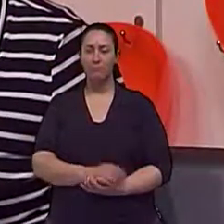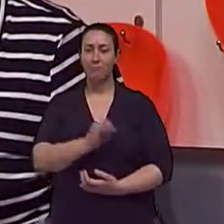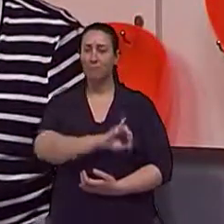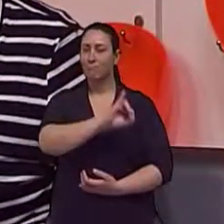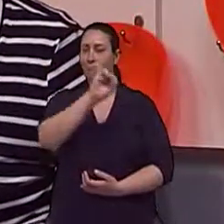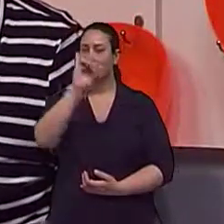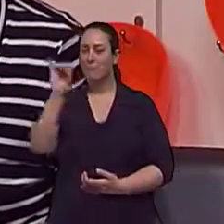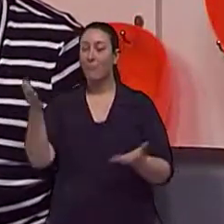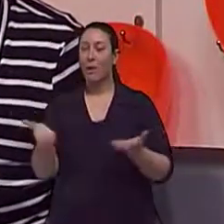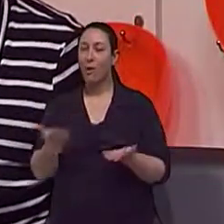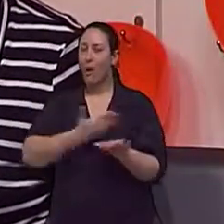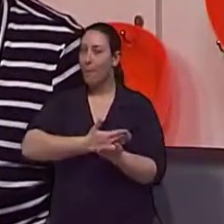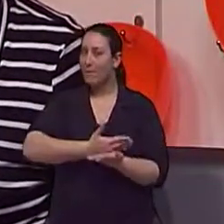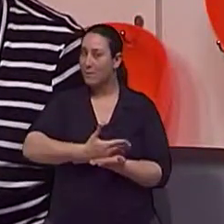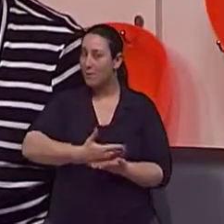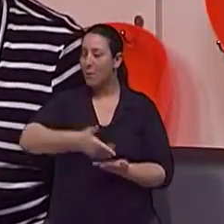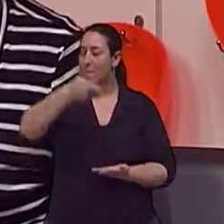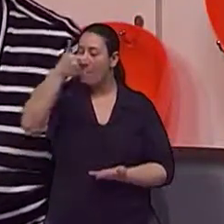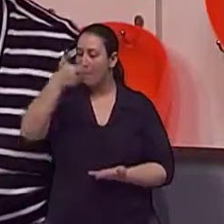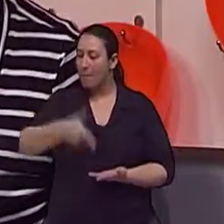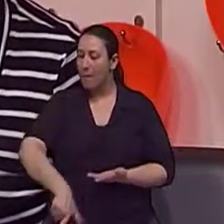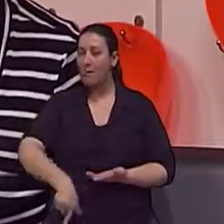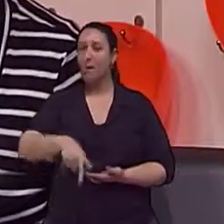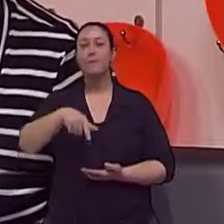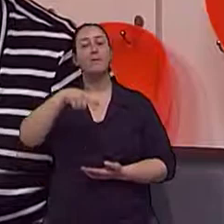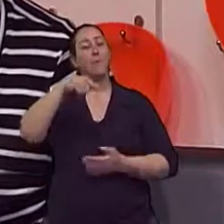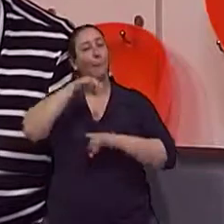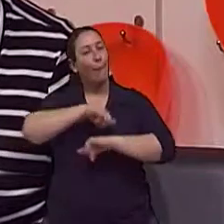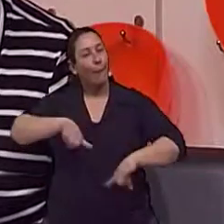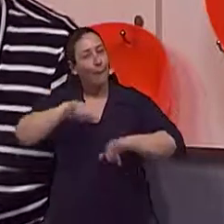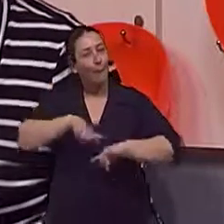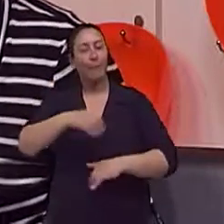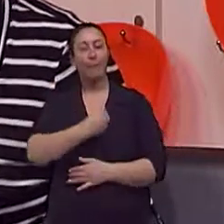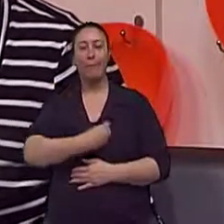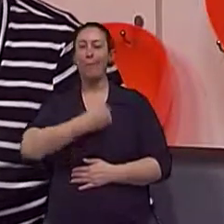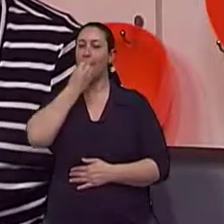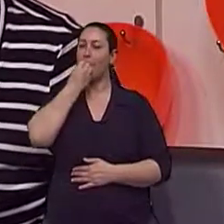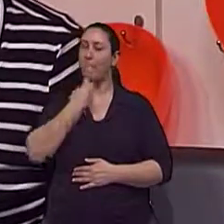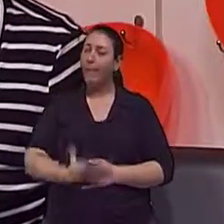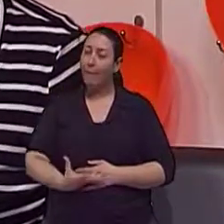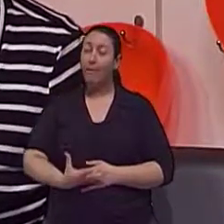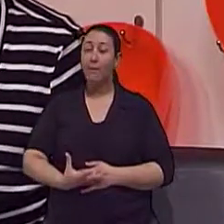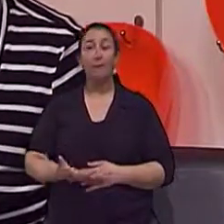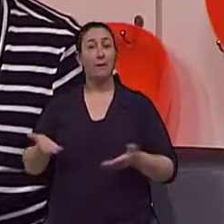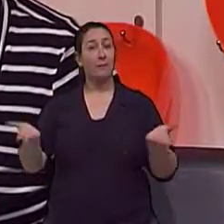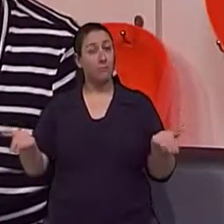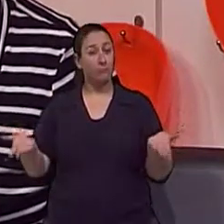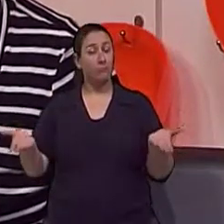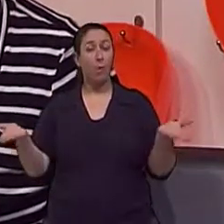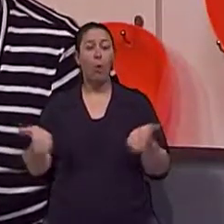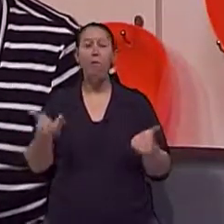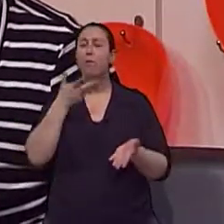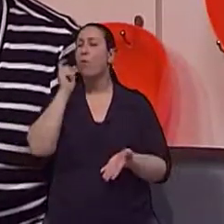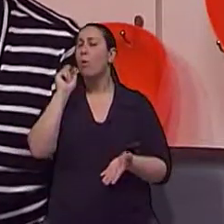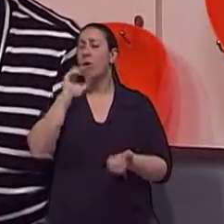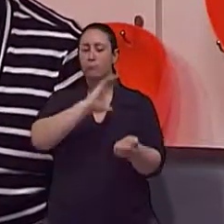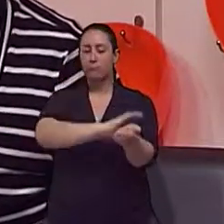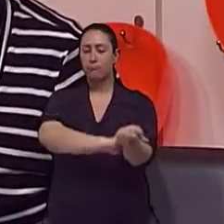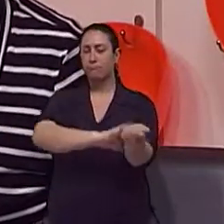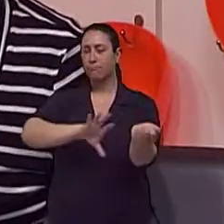Olá estamos começando mais um nosso viva bem E hoje nós vamos falar sobre pressão alta